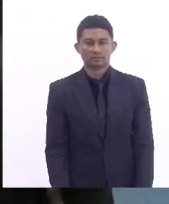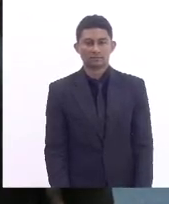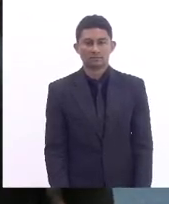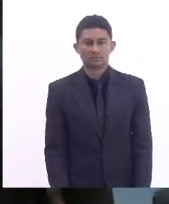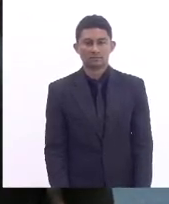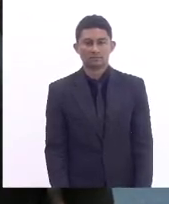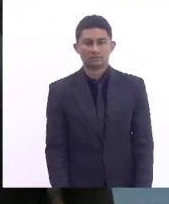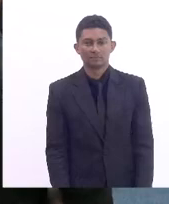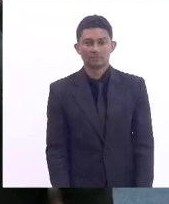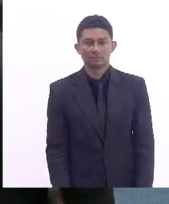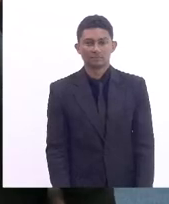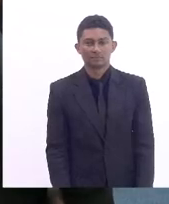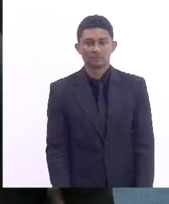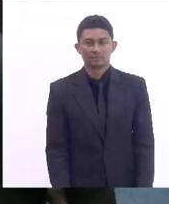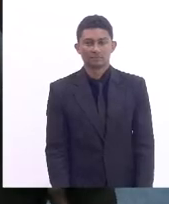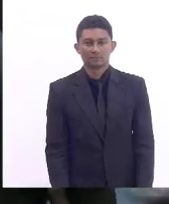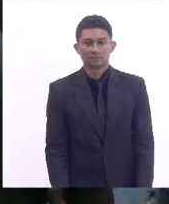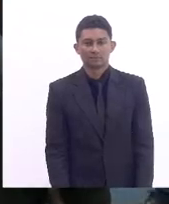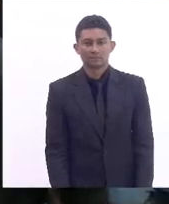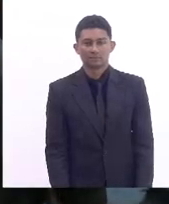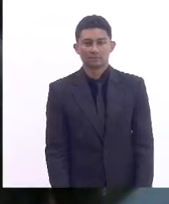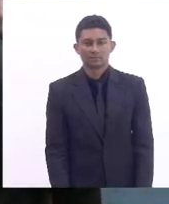E aí